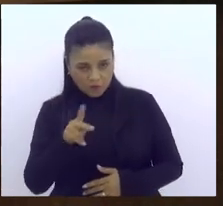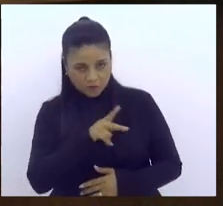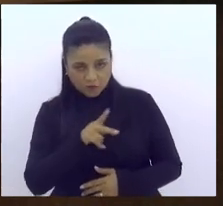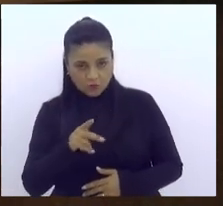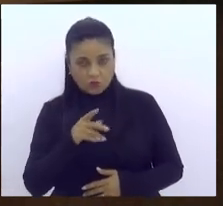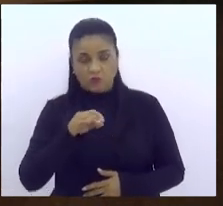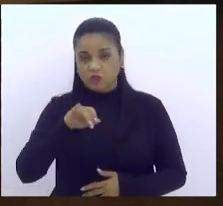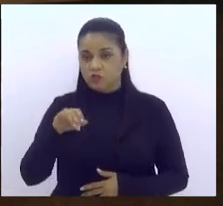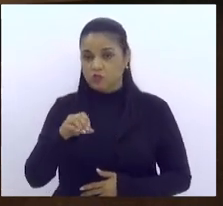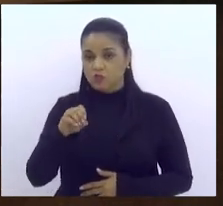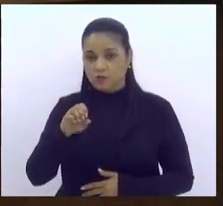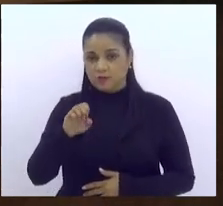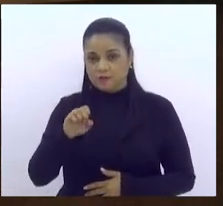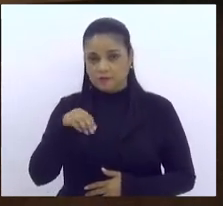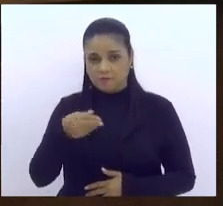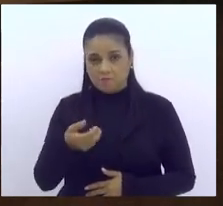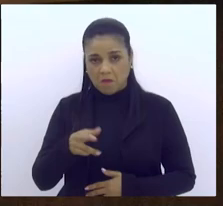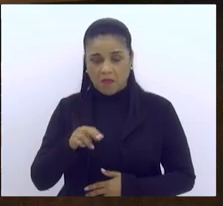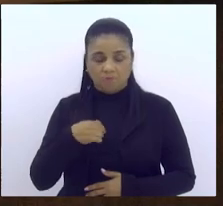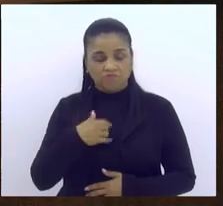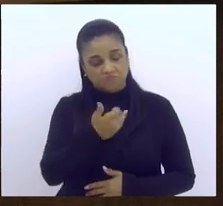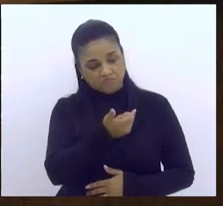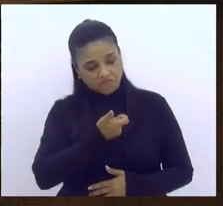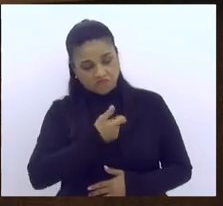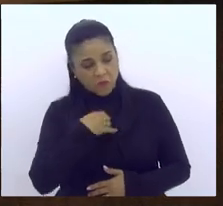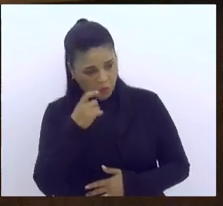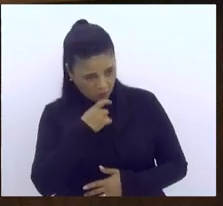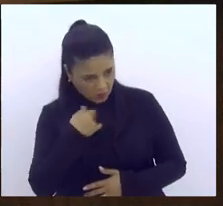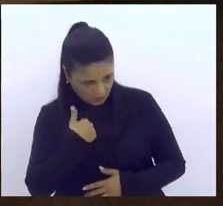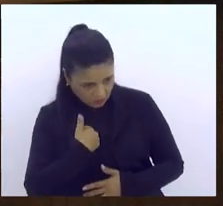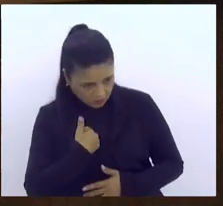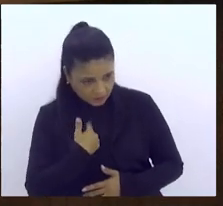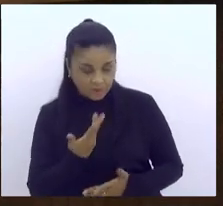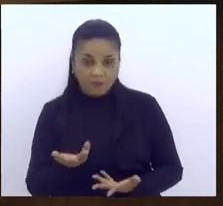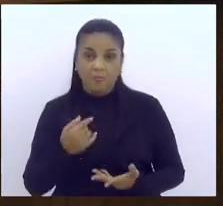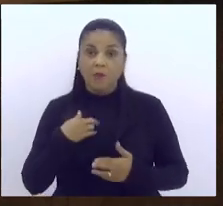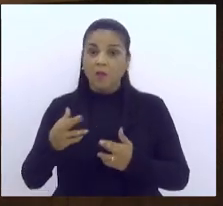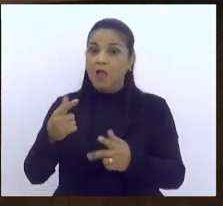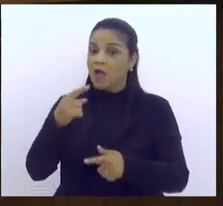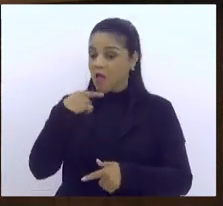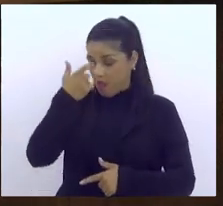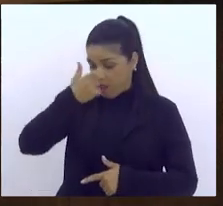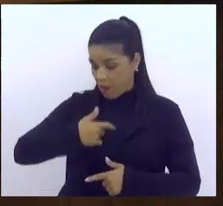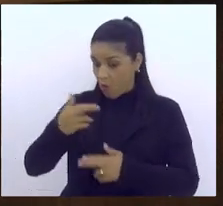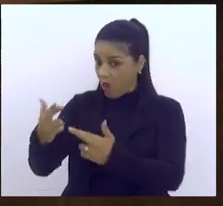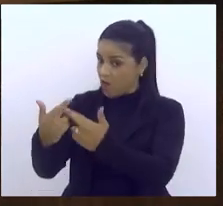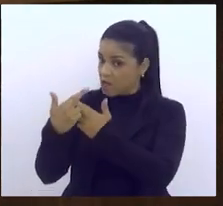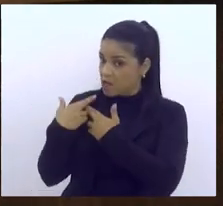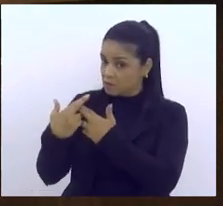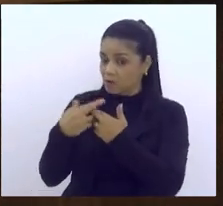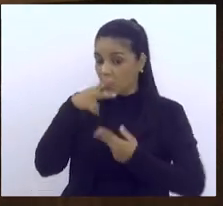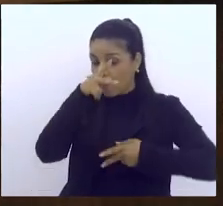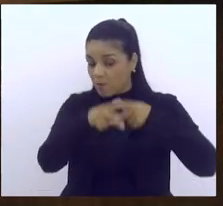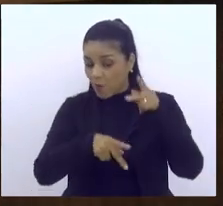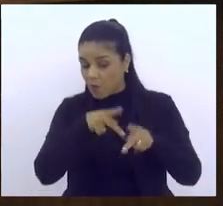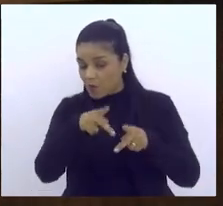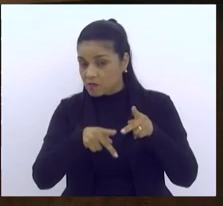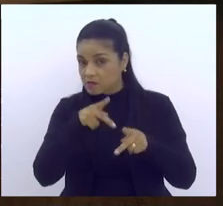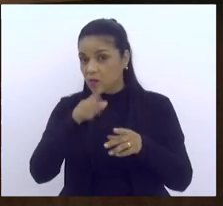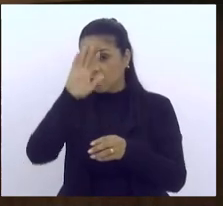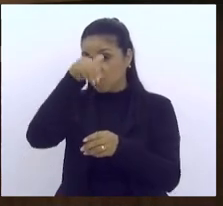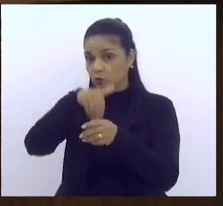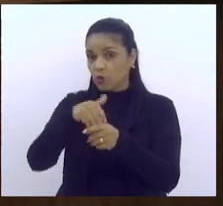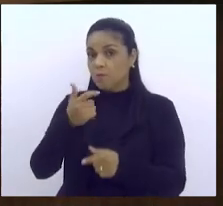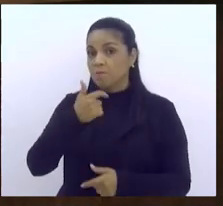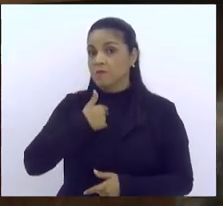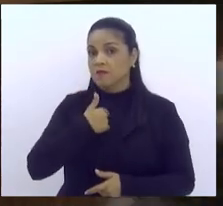mentir. Agora, eu tenho uma responsabilidade com as pessoas que me colocaram aqui, que não é novidade